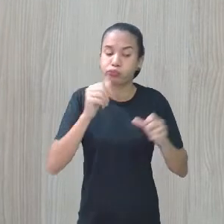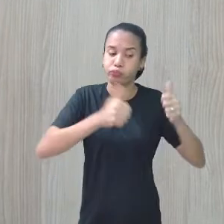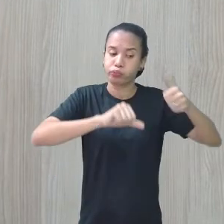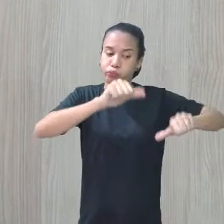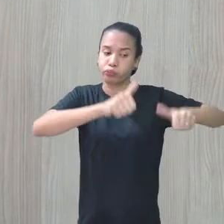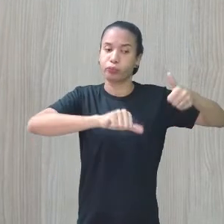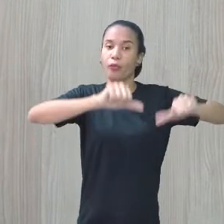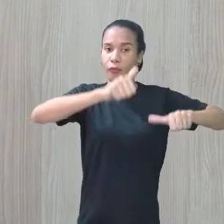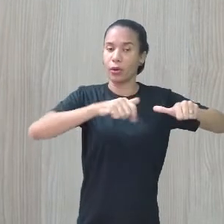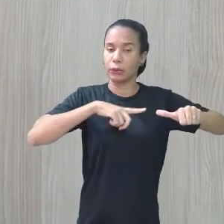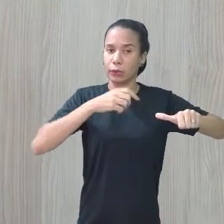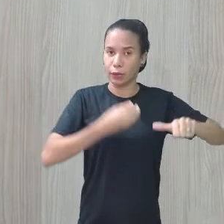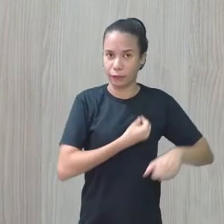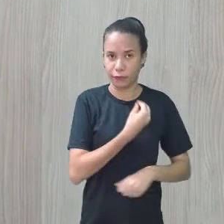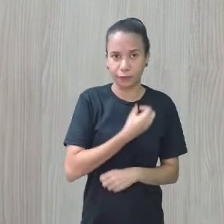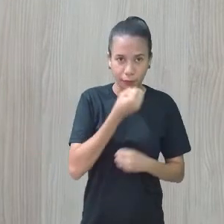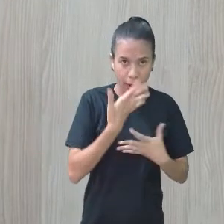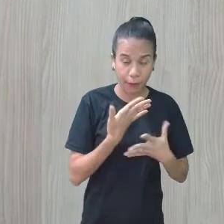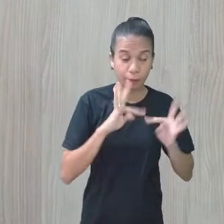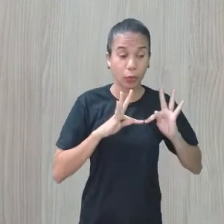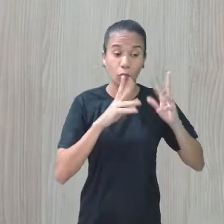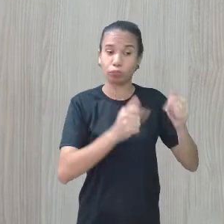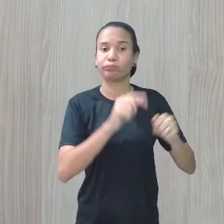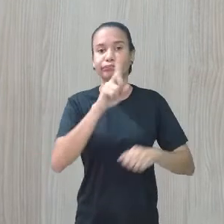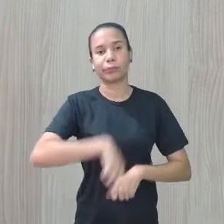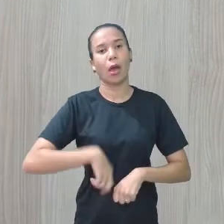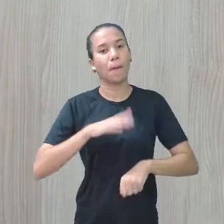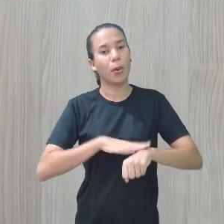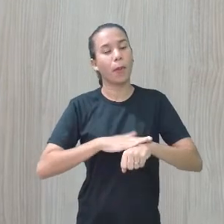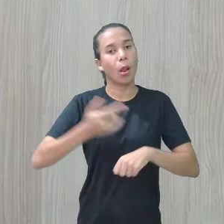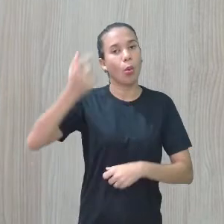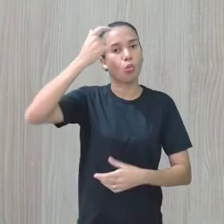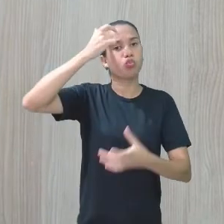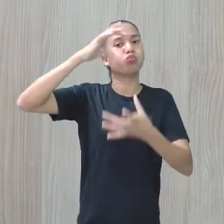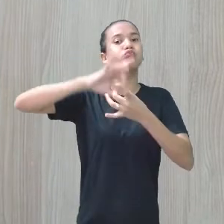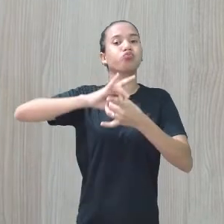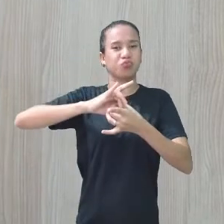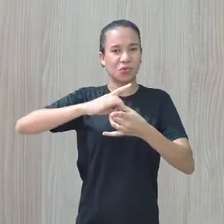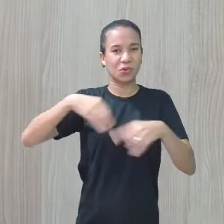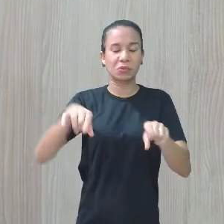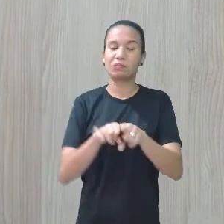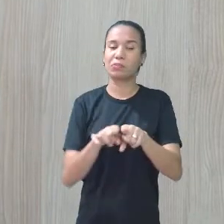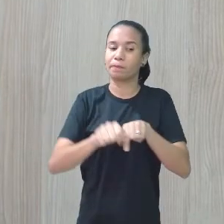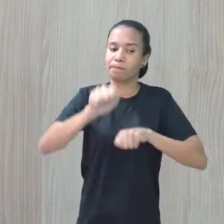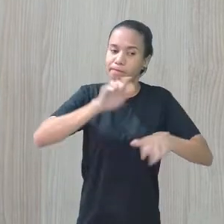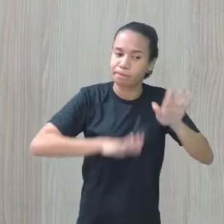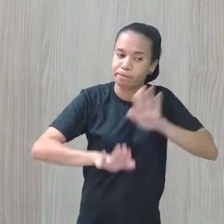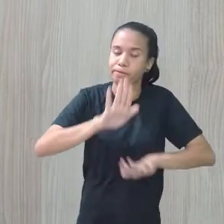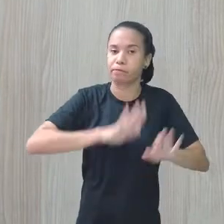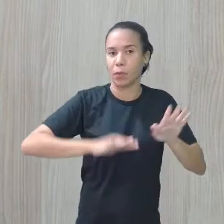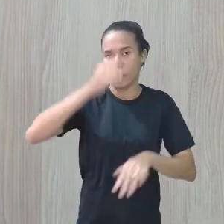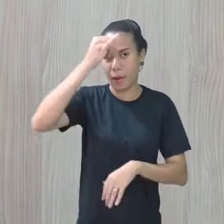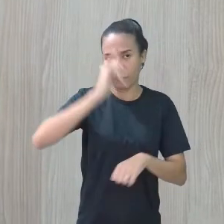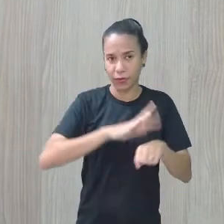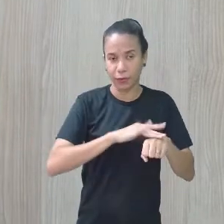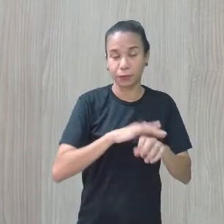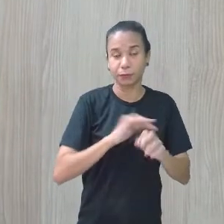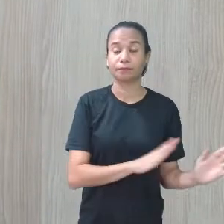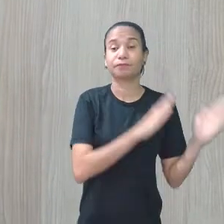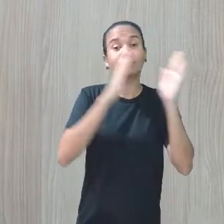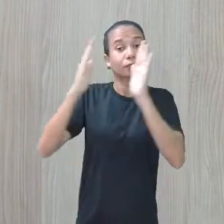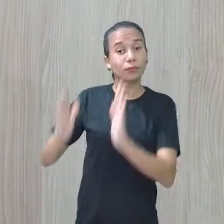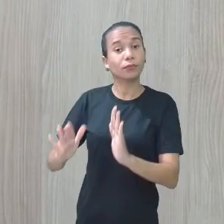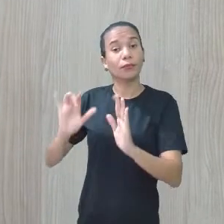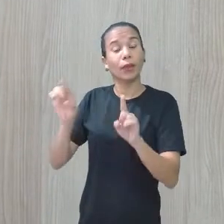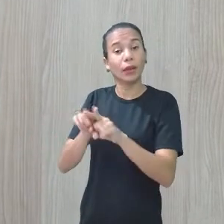detectar alguma coisa, como está, tudo isso. Então, é um momento de conscientizar e ter o cuidado na prevenção. E